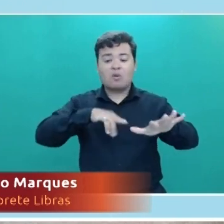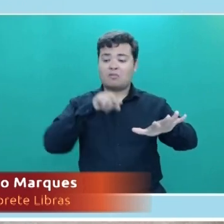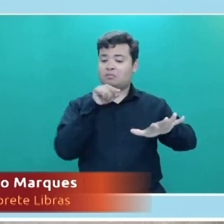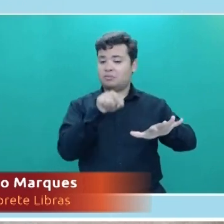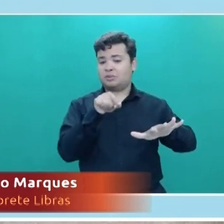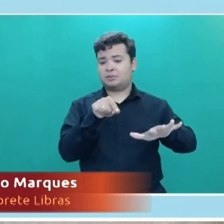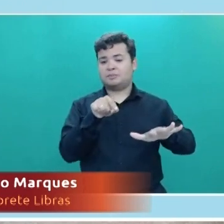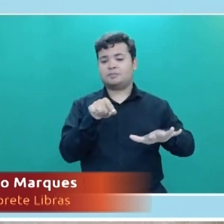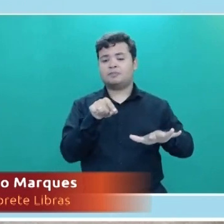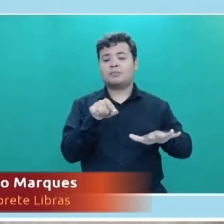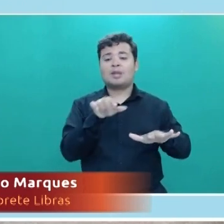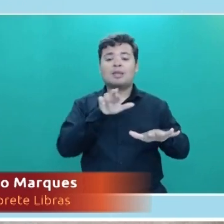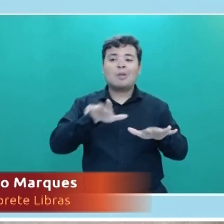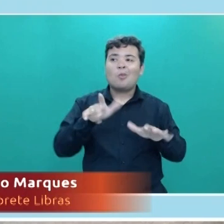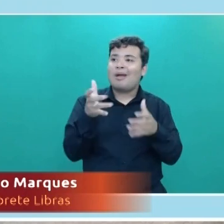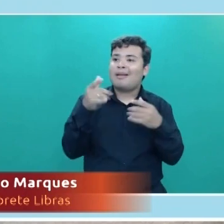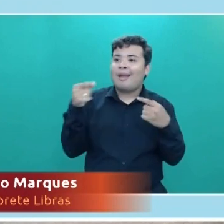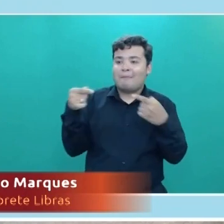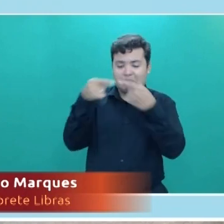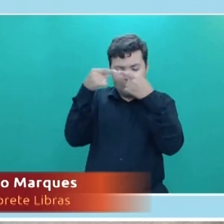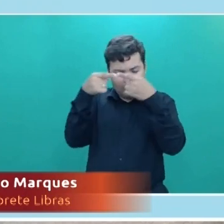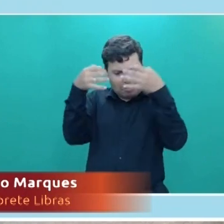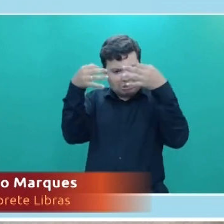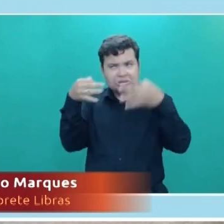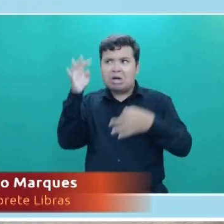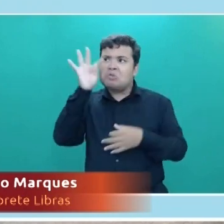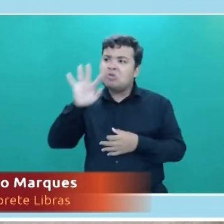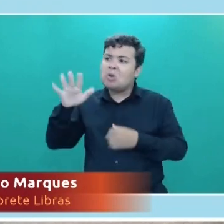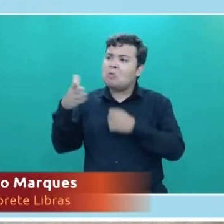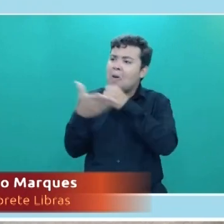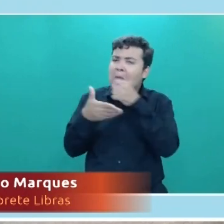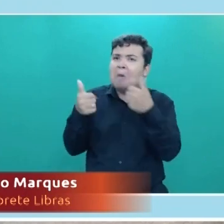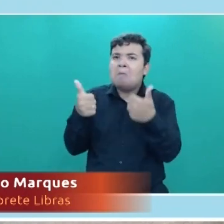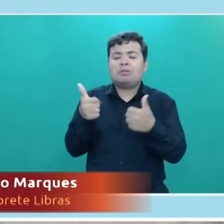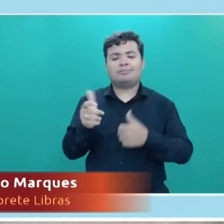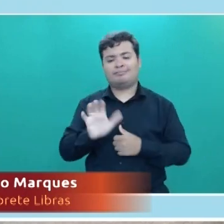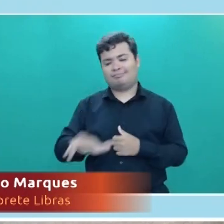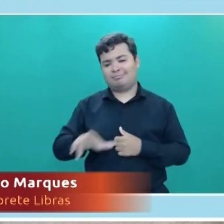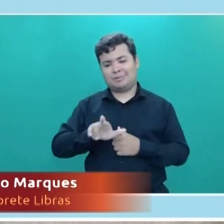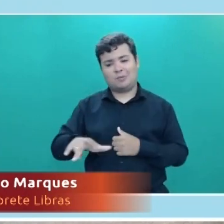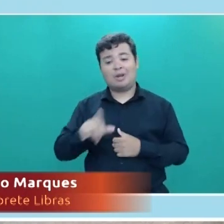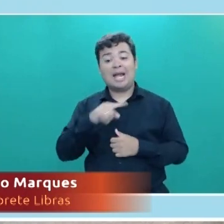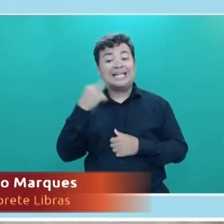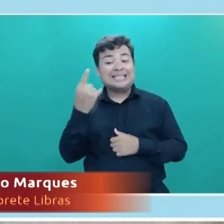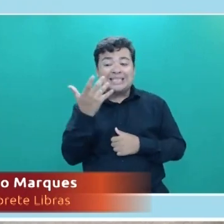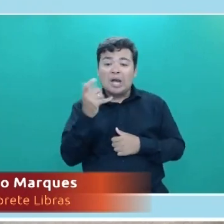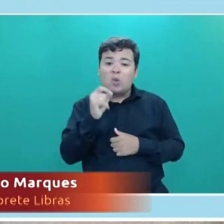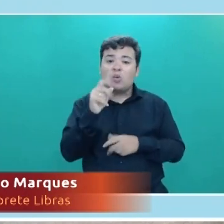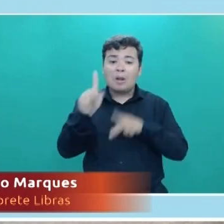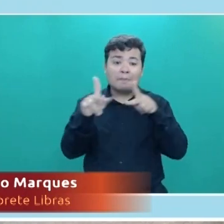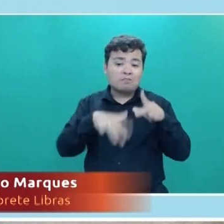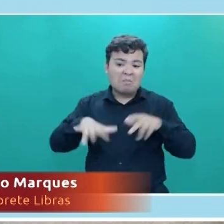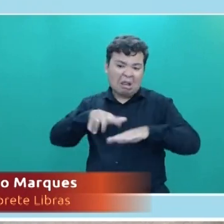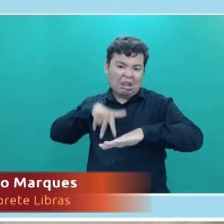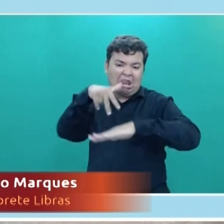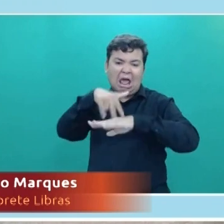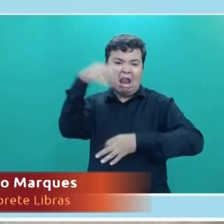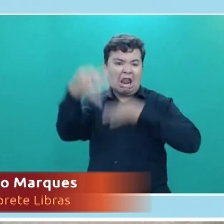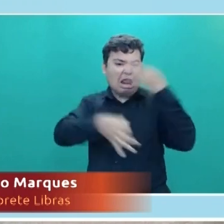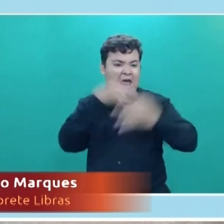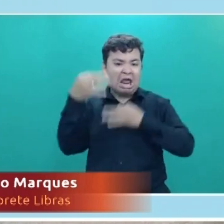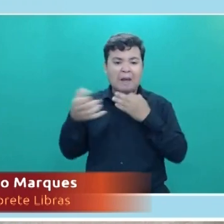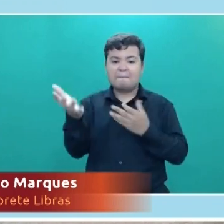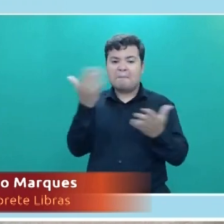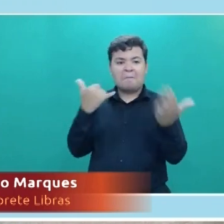exatamente estão em busca de coerência, tá? Eles querem sua pauta no debate público, eles querem avançar com suas ideias e cooptarem mais pessoas,